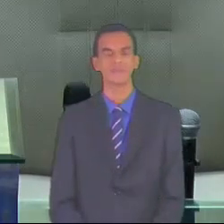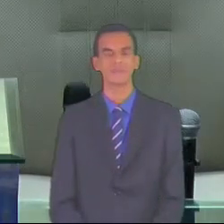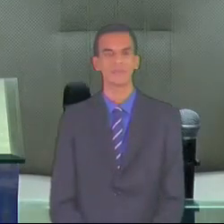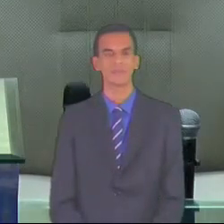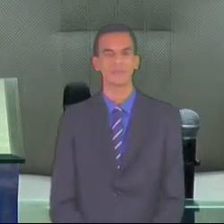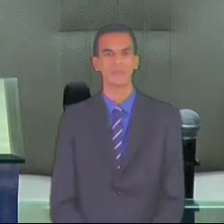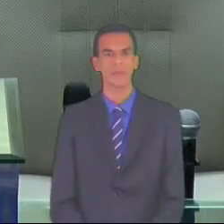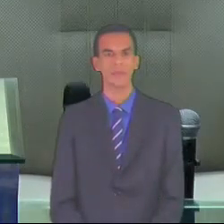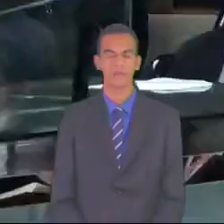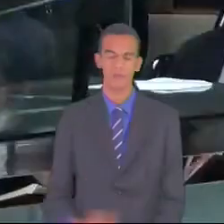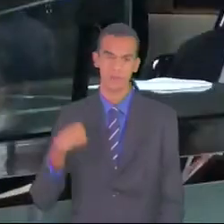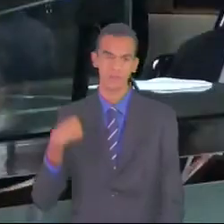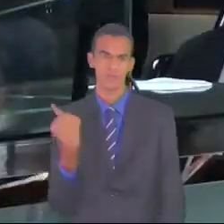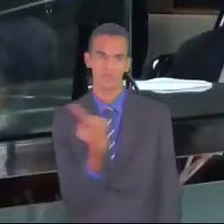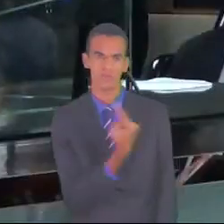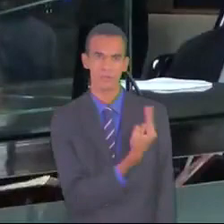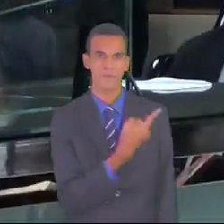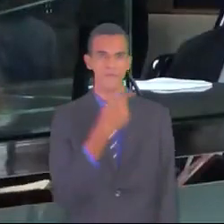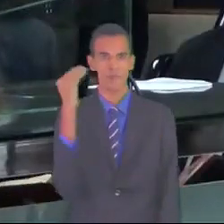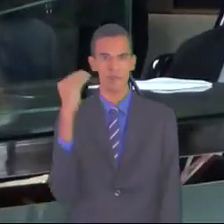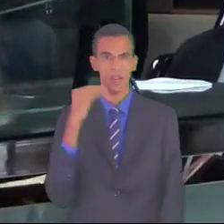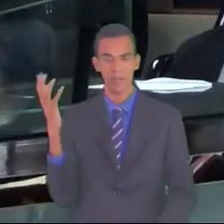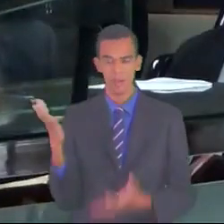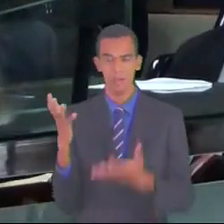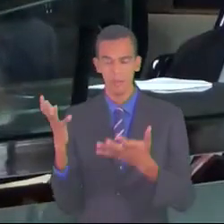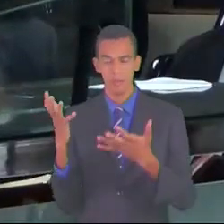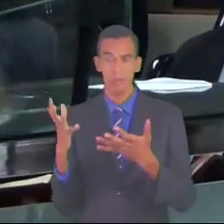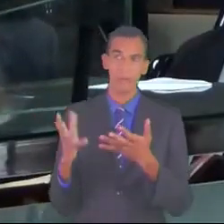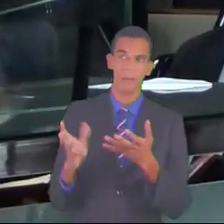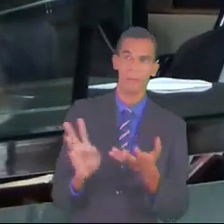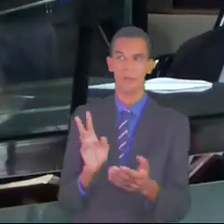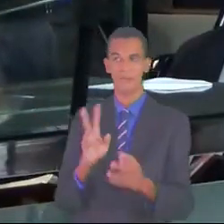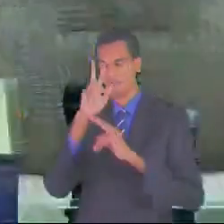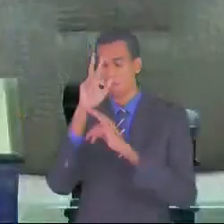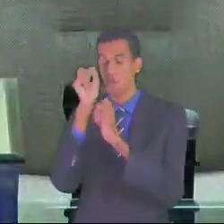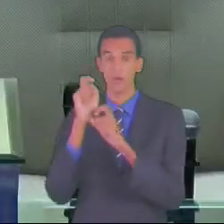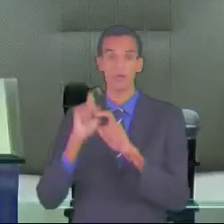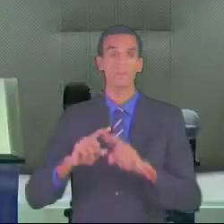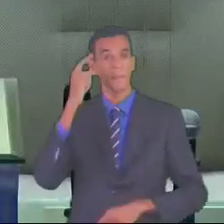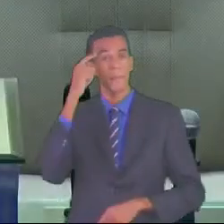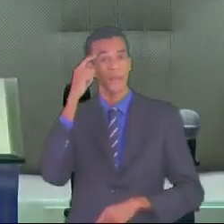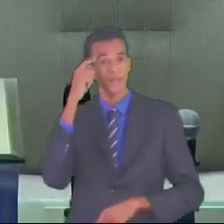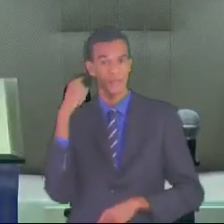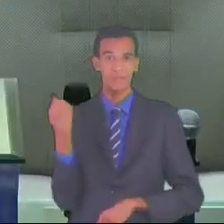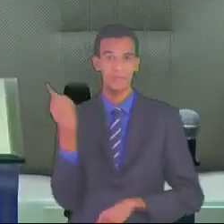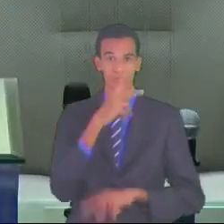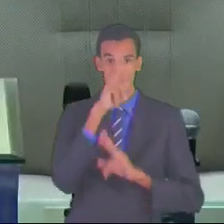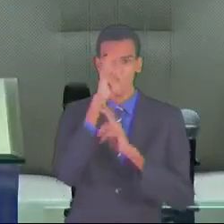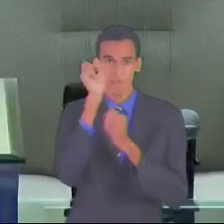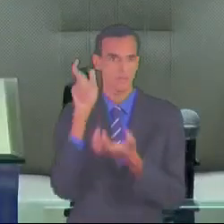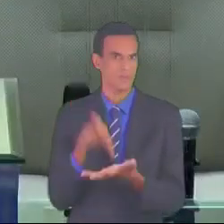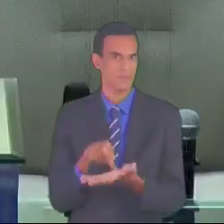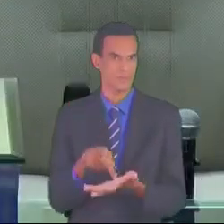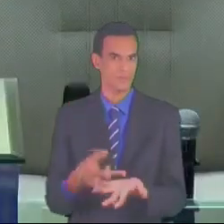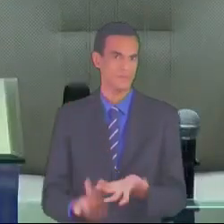A gente com pouca força às vezes quer querer ser alguma coisa. Imagine se tivesse muita força. Glória a